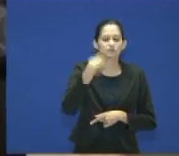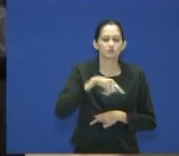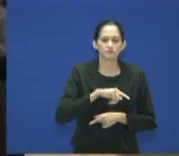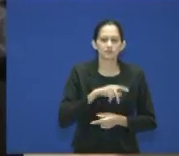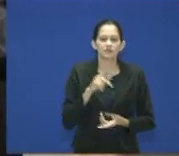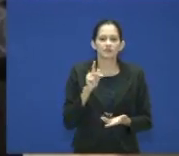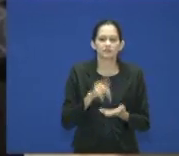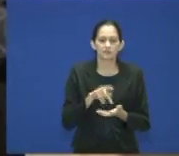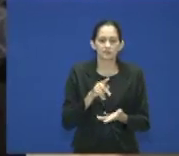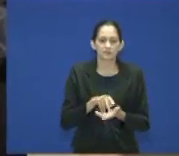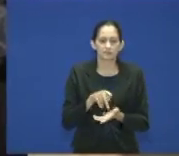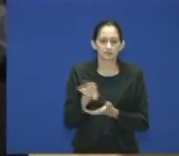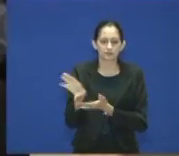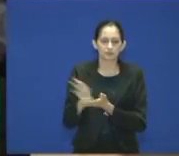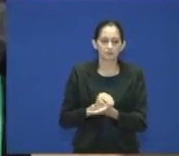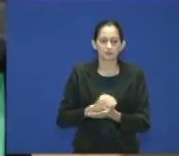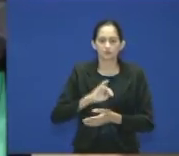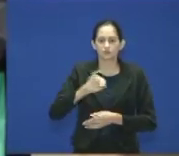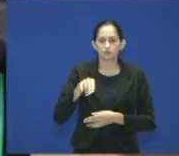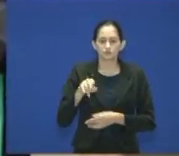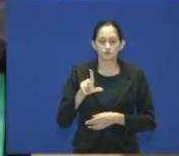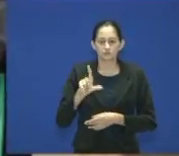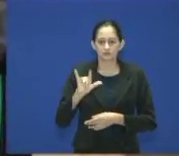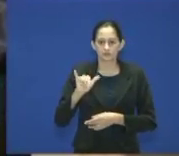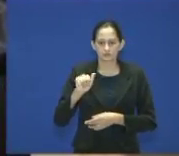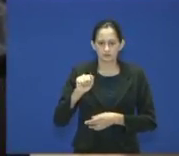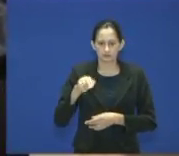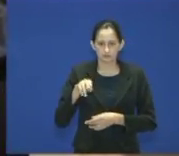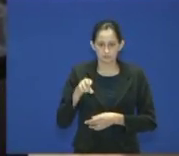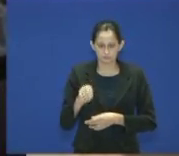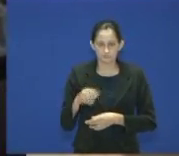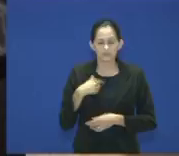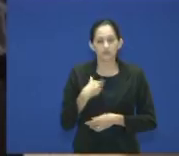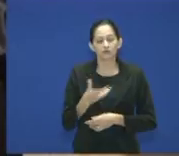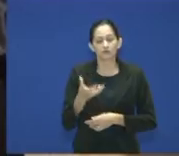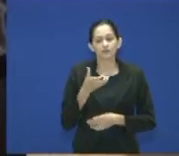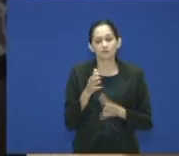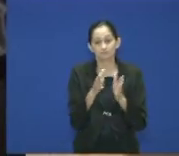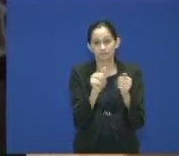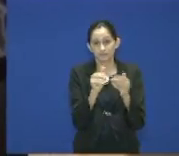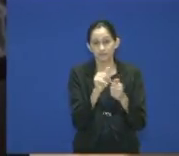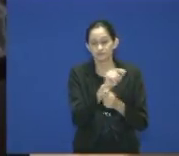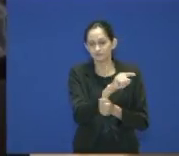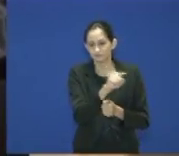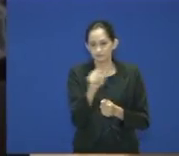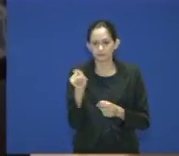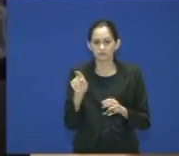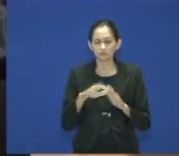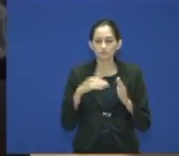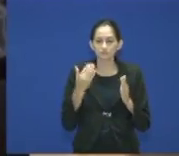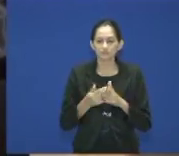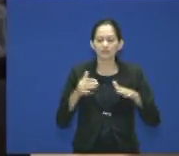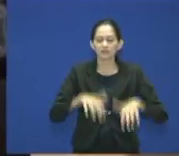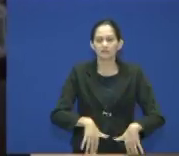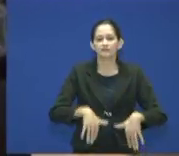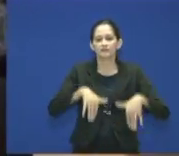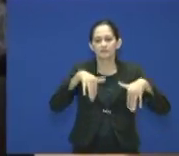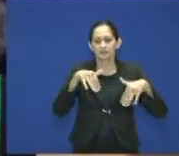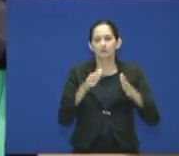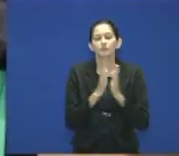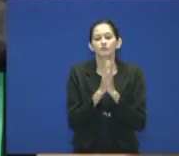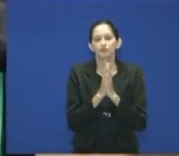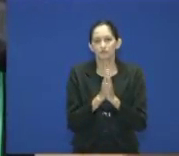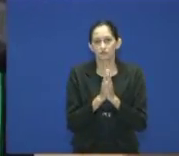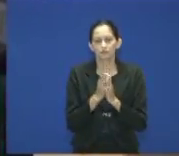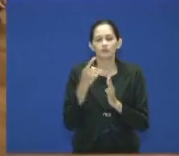verdadeira homenagem a Juliano Coelho Capuzzo. Eu gostaria de pedir para que todos e todas se levantassem, por favor, para que a gente desse